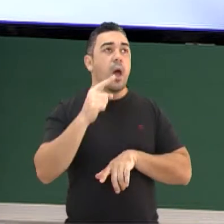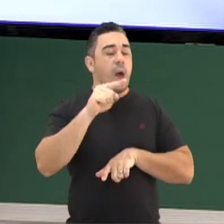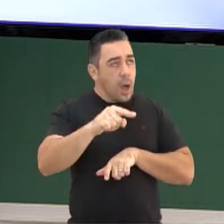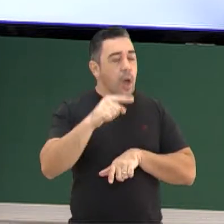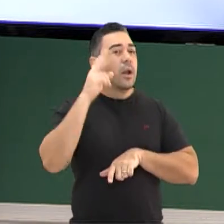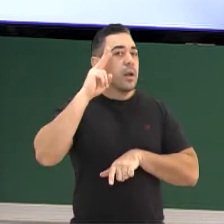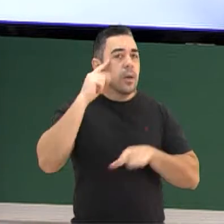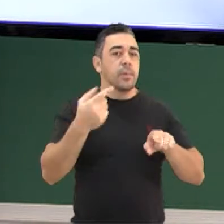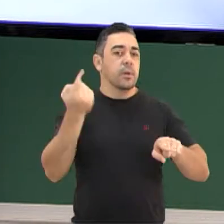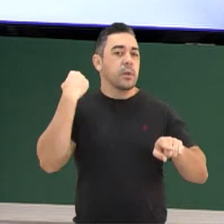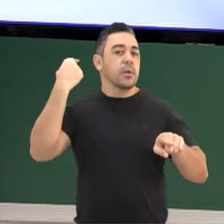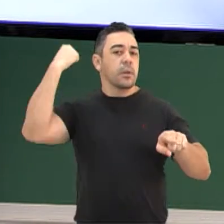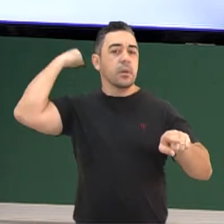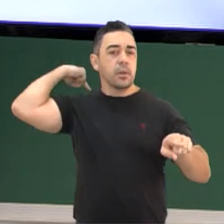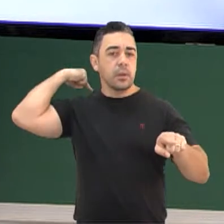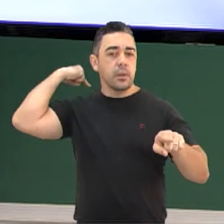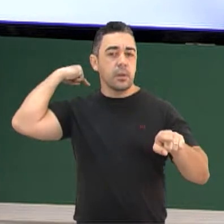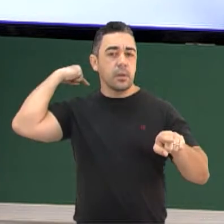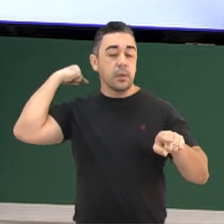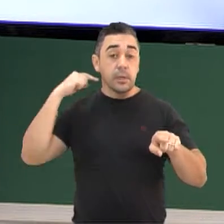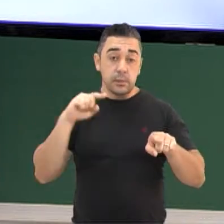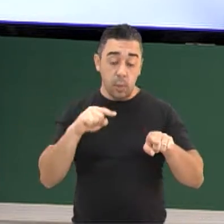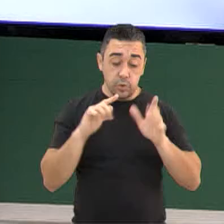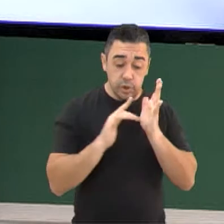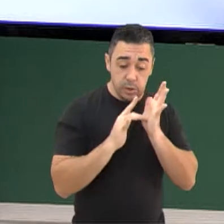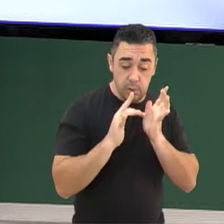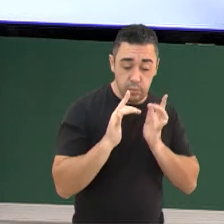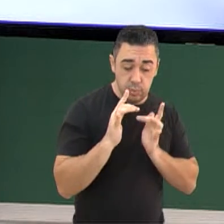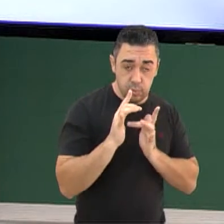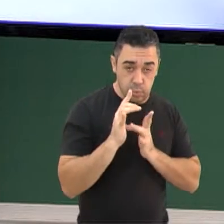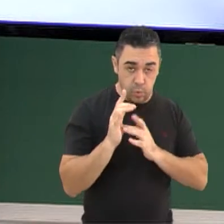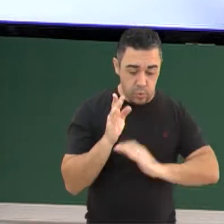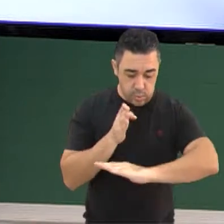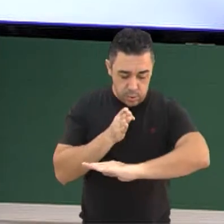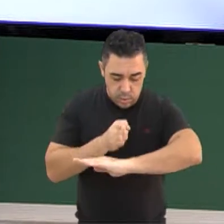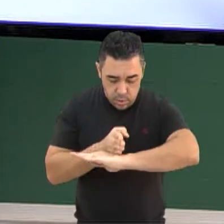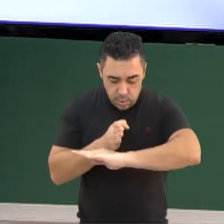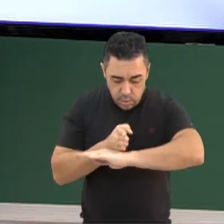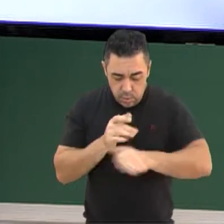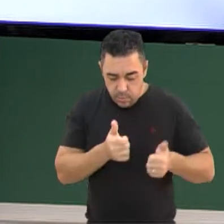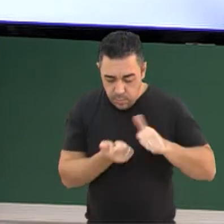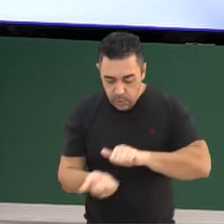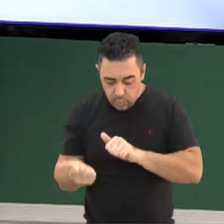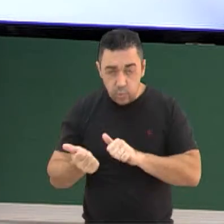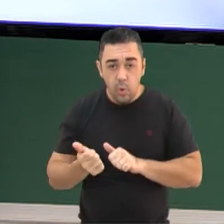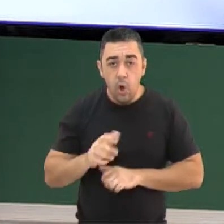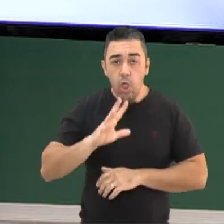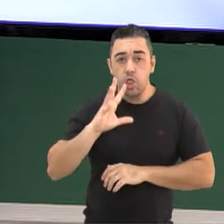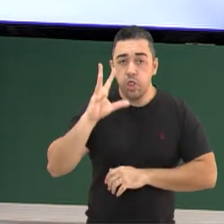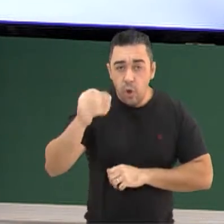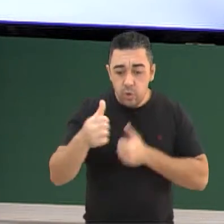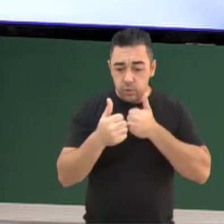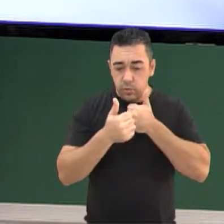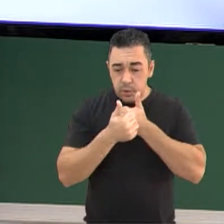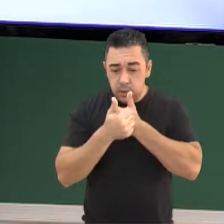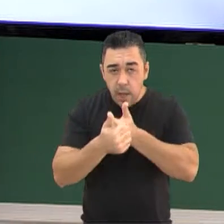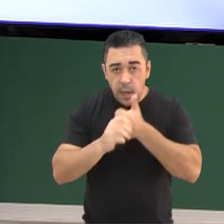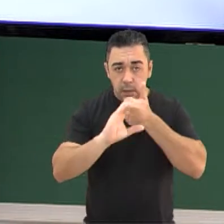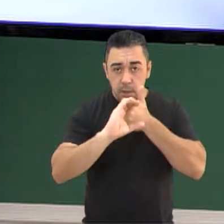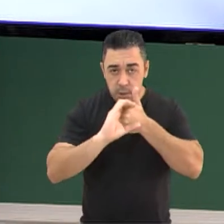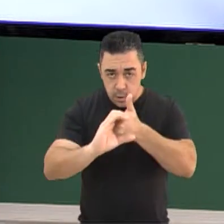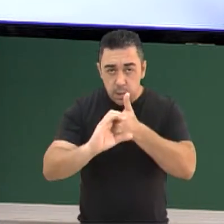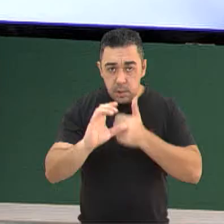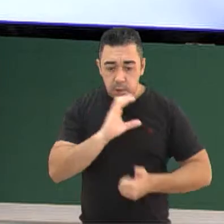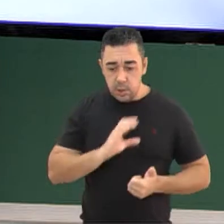no passado. Então, quer dizer, Jesus foi batizado, por isso batizamos os cristãos. Muitos rituais é uma